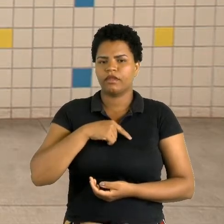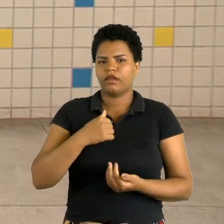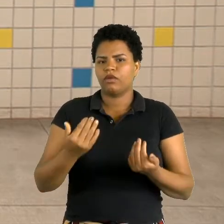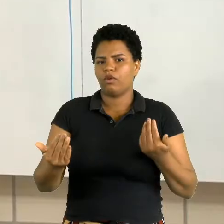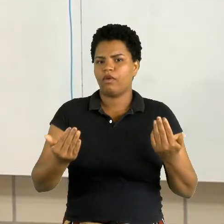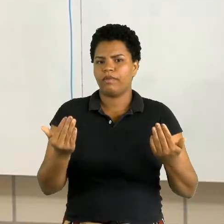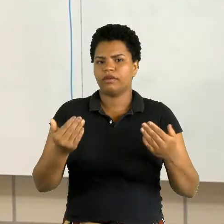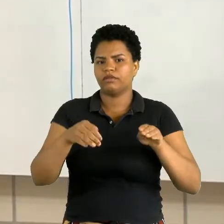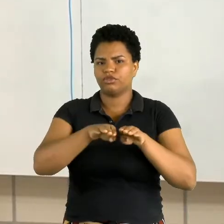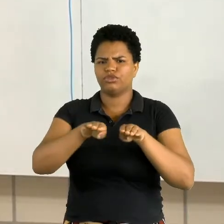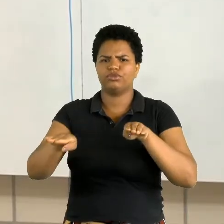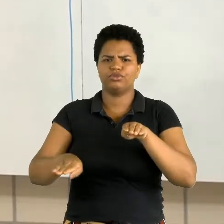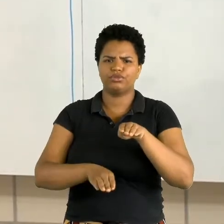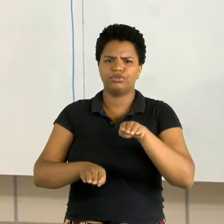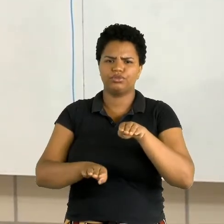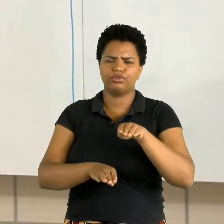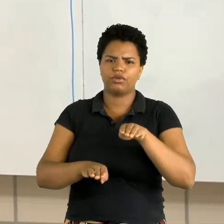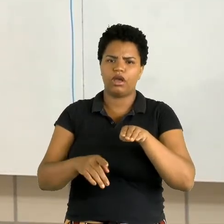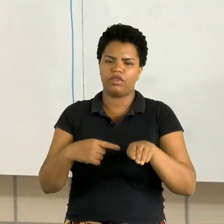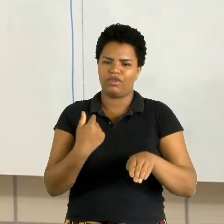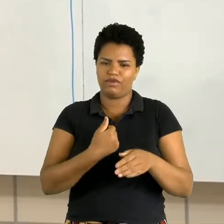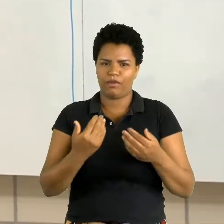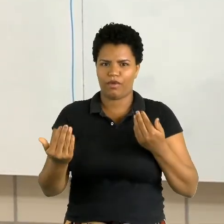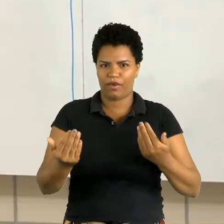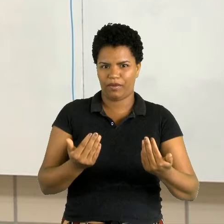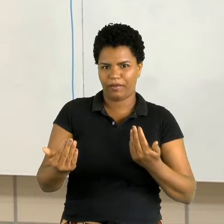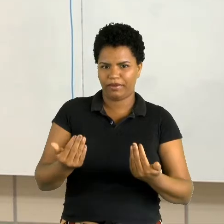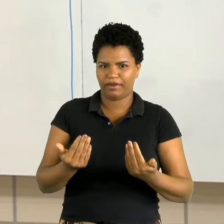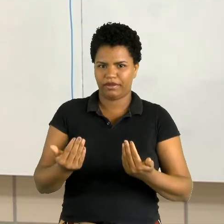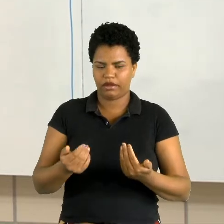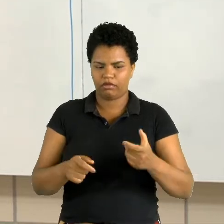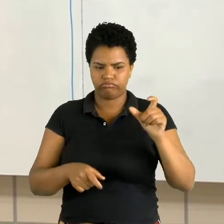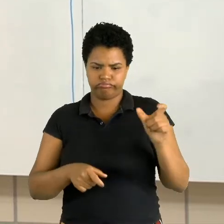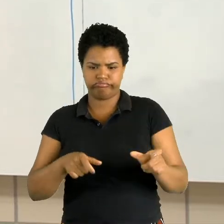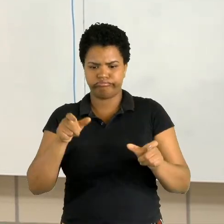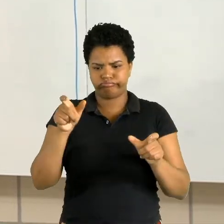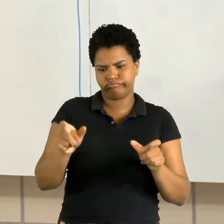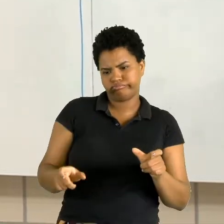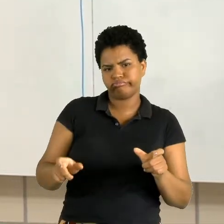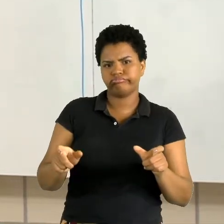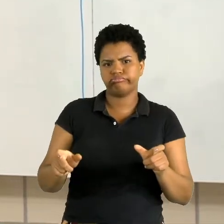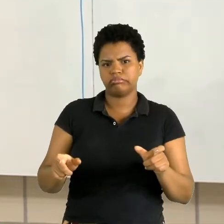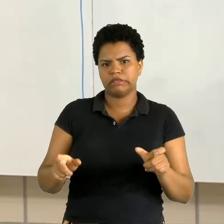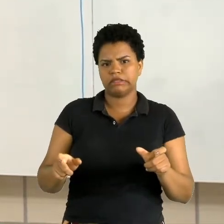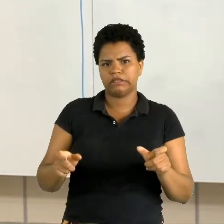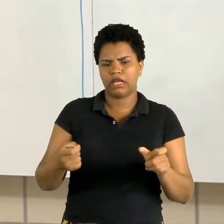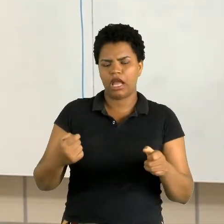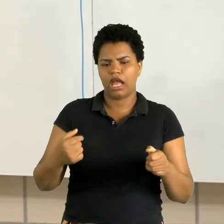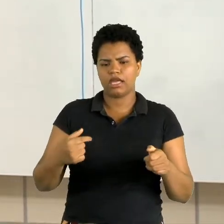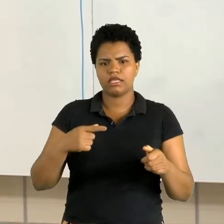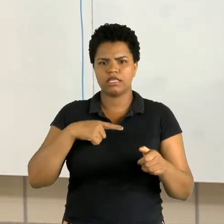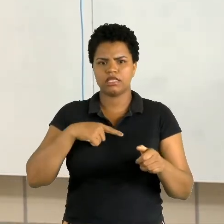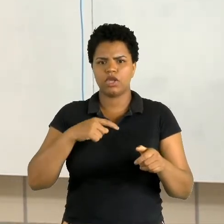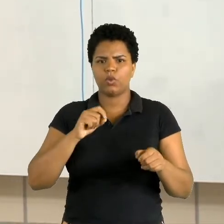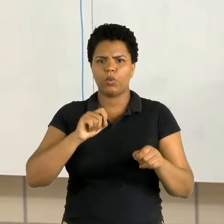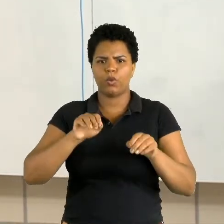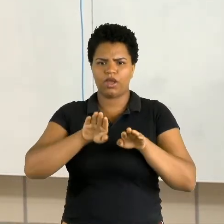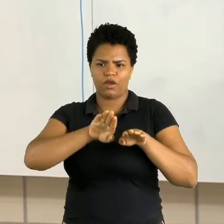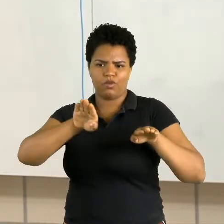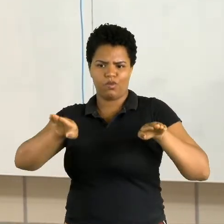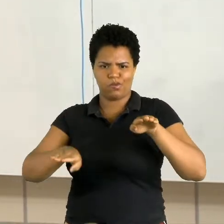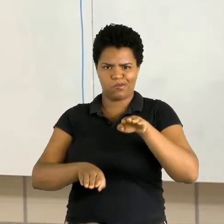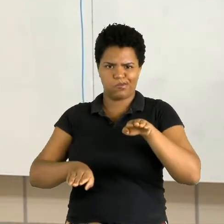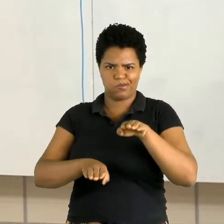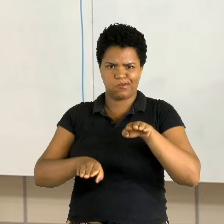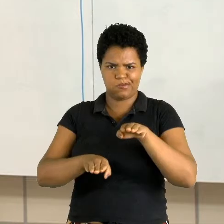de inferioridade. A gente vai comparar um elemento em relação ao outro elemento, colocando esse no grau inferior,